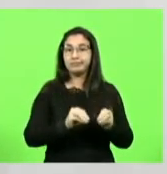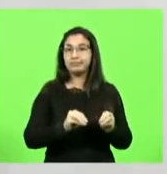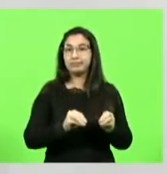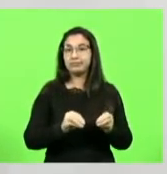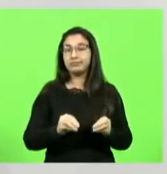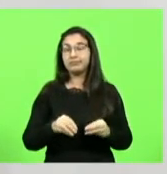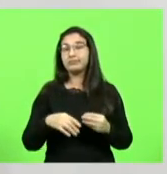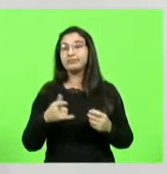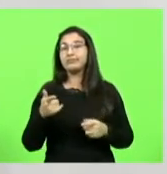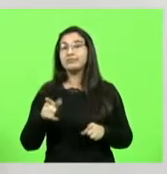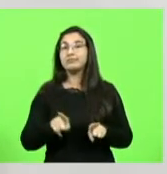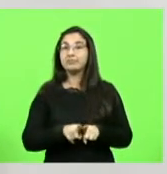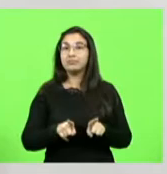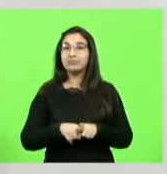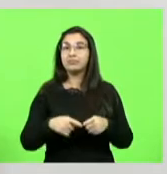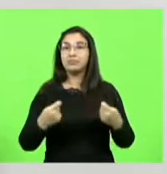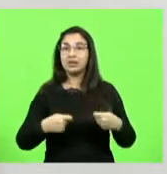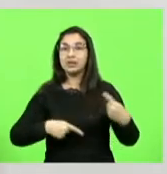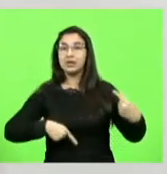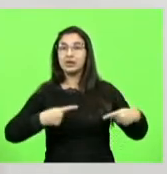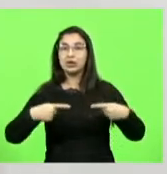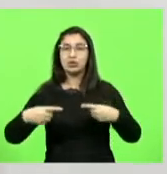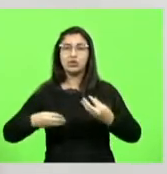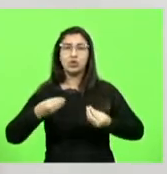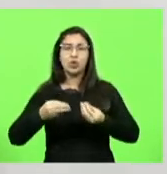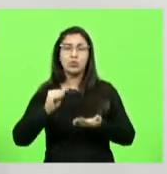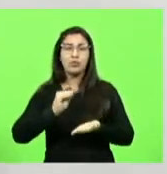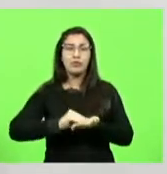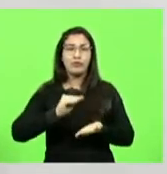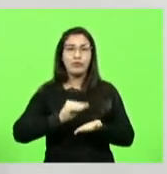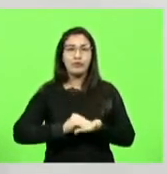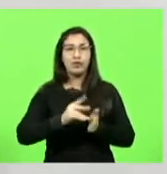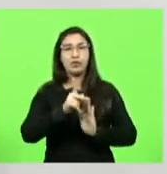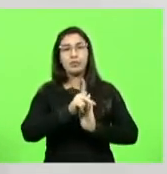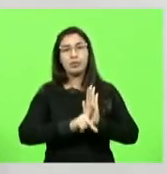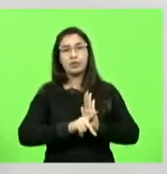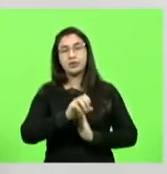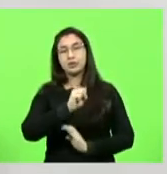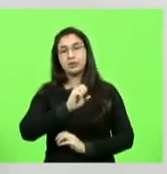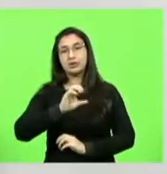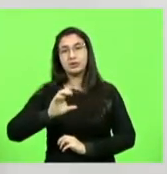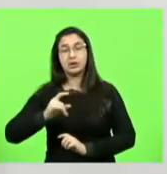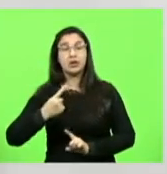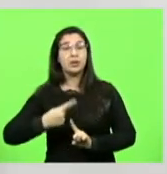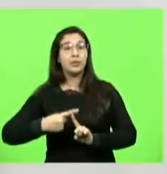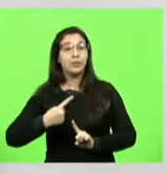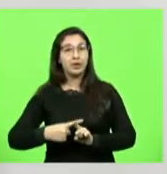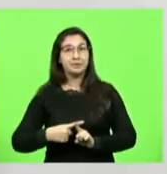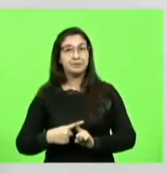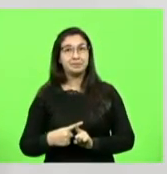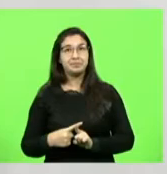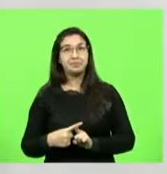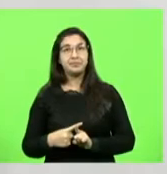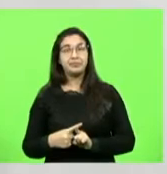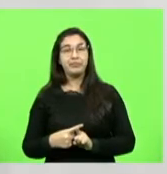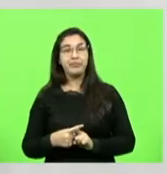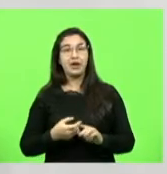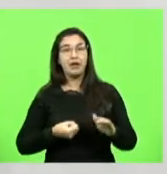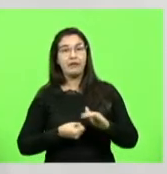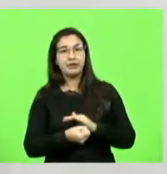há necessidade de nós discutirmos a falta de projetos em Santa Catarina, porque vai ser investido